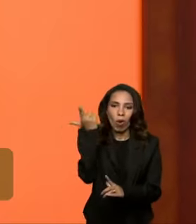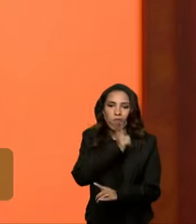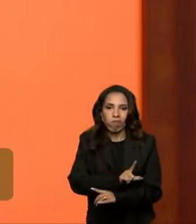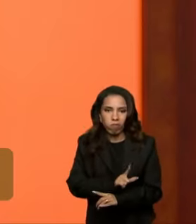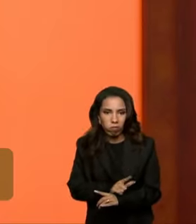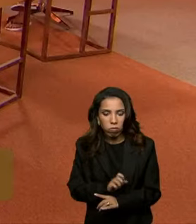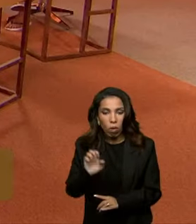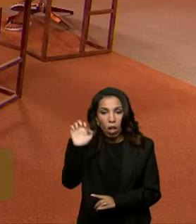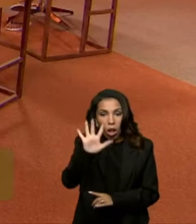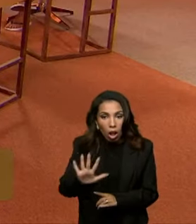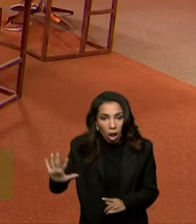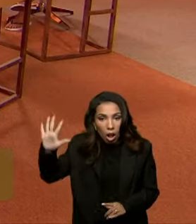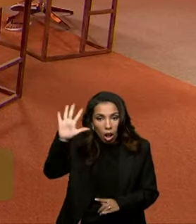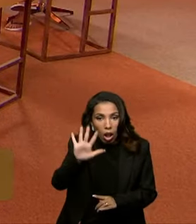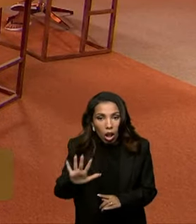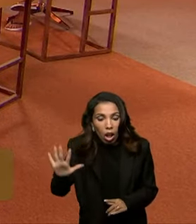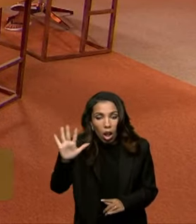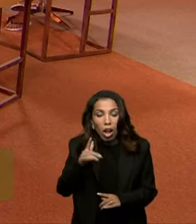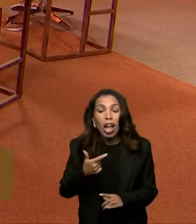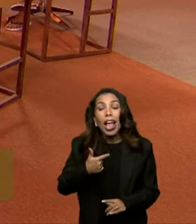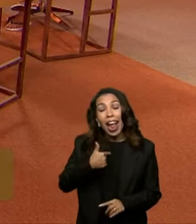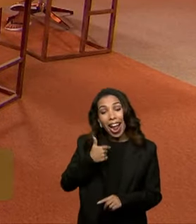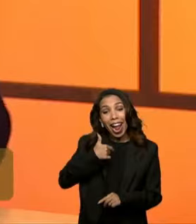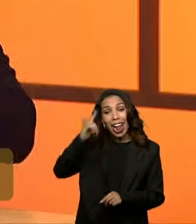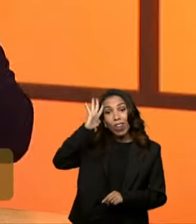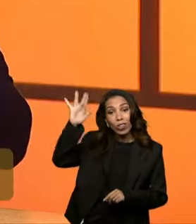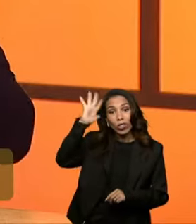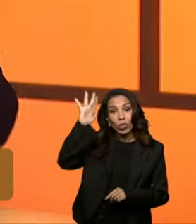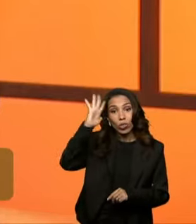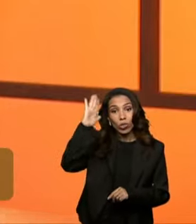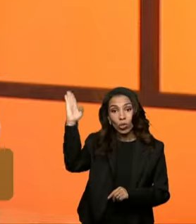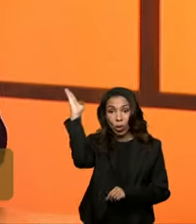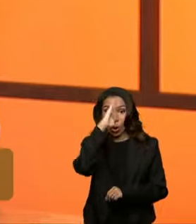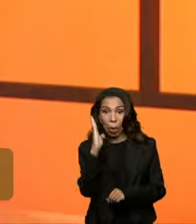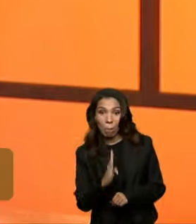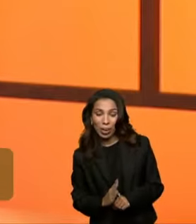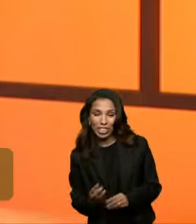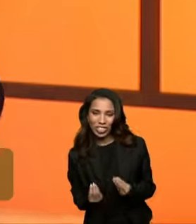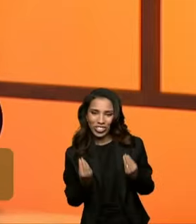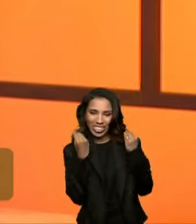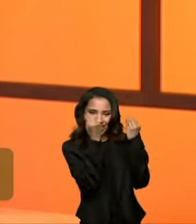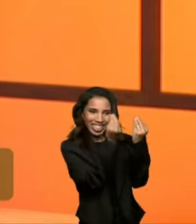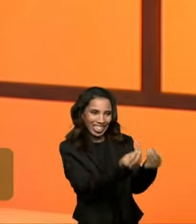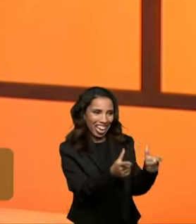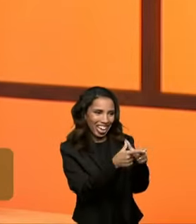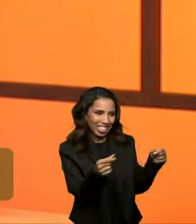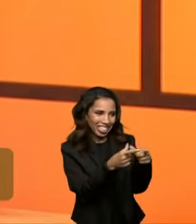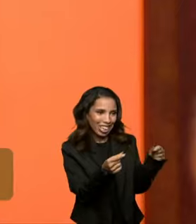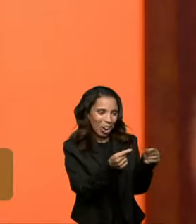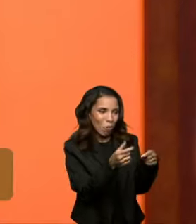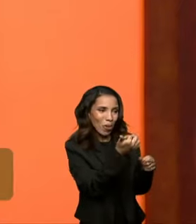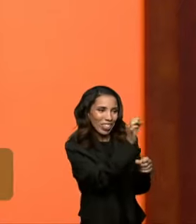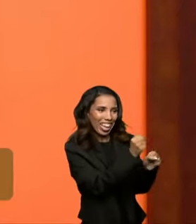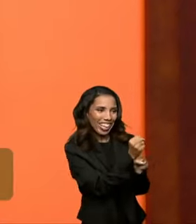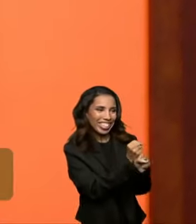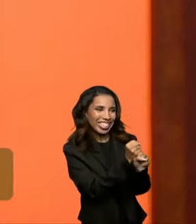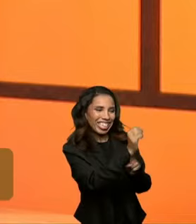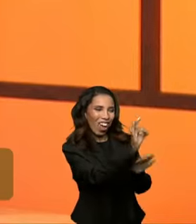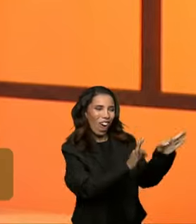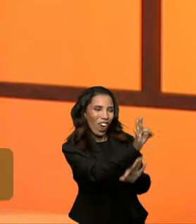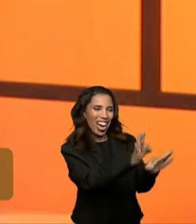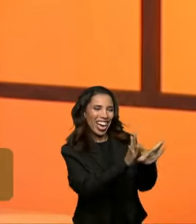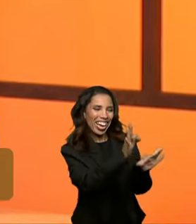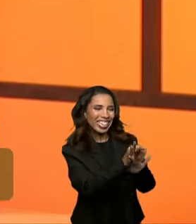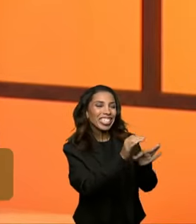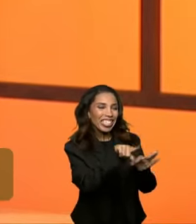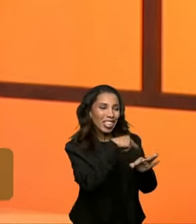Na Europa, em julho. Do que já aconteceu no Japão. Porque você sabe, eu tenho um sonho, né? Entregar o Brasil para o Japão durante 10 anos para depois eles devolverem a gente. Organizada. Eu sou